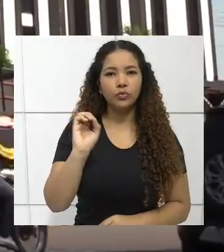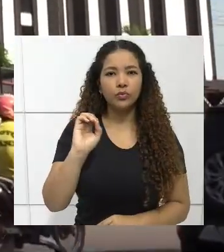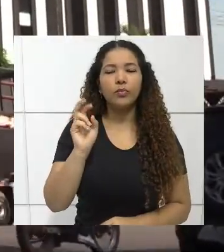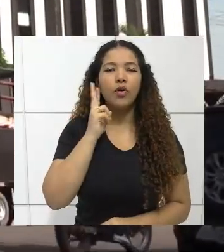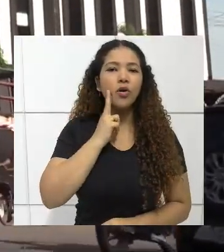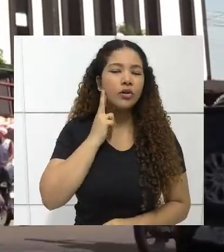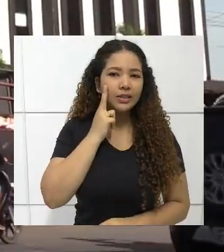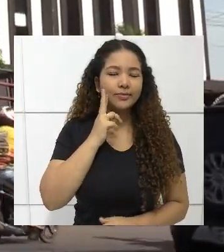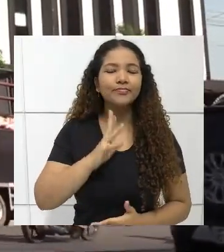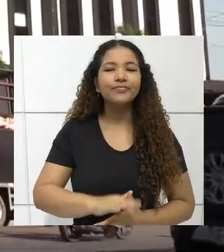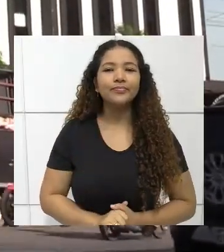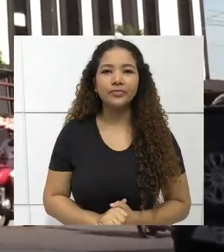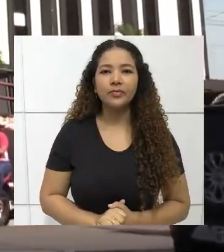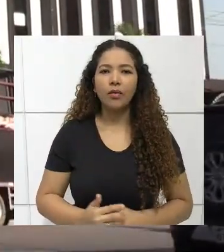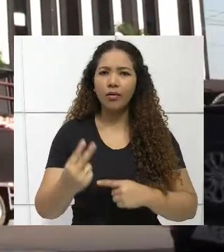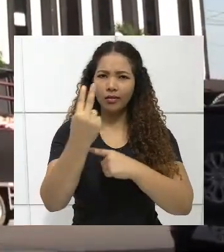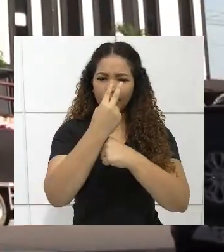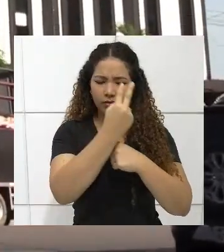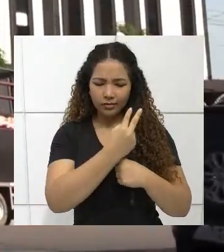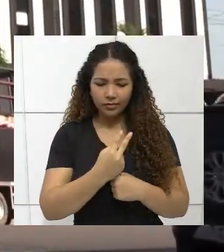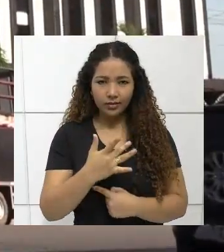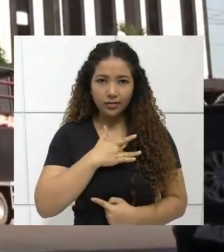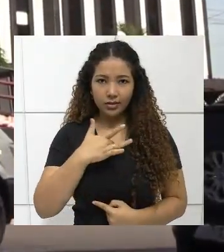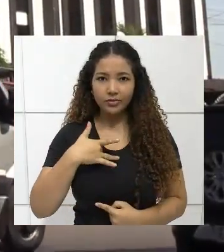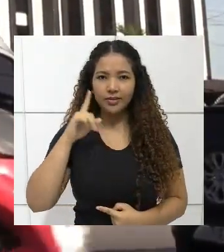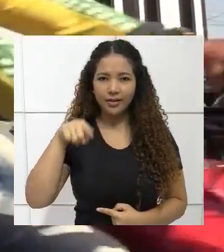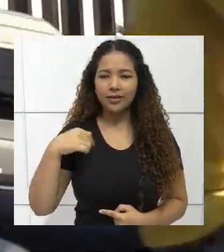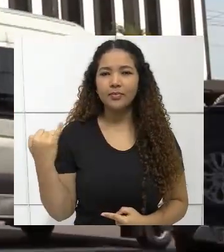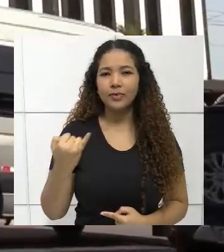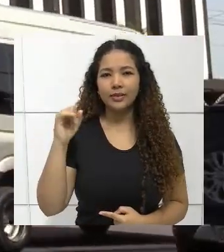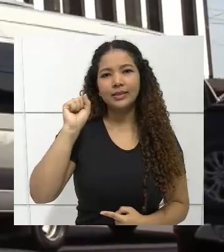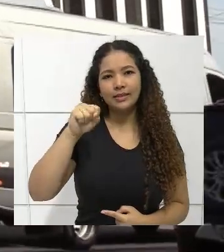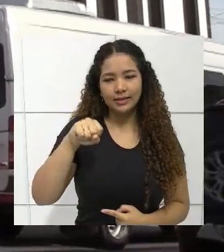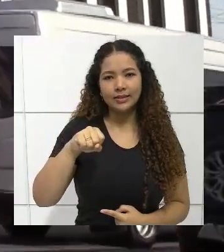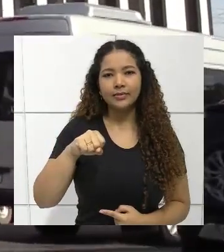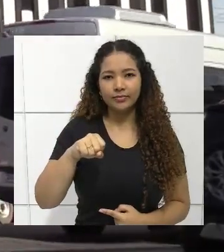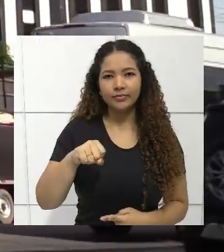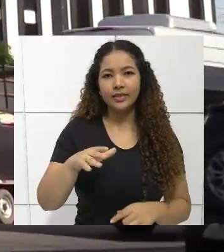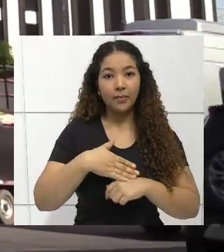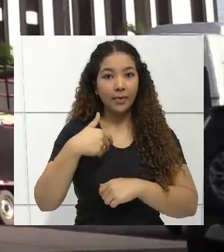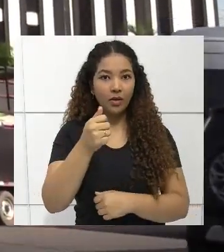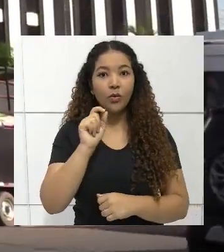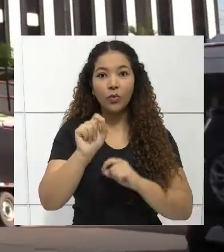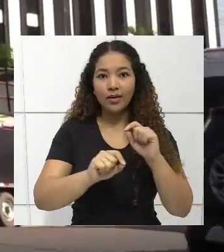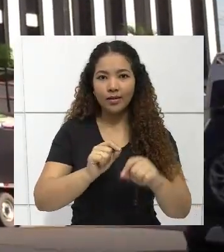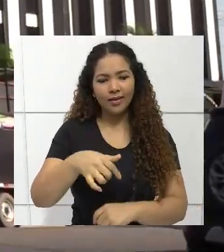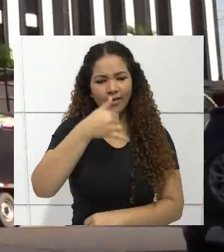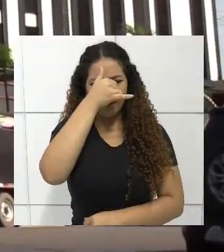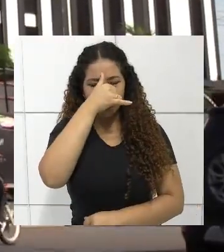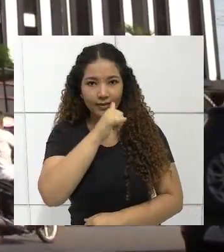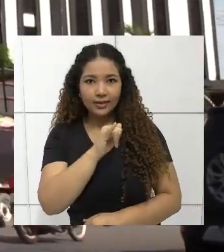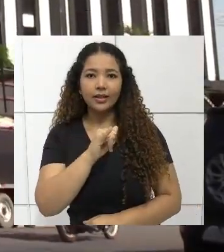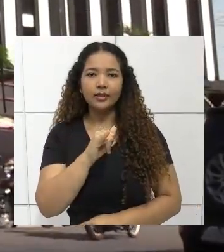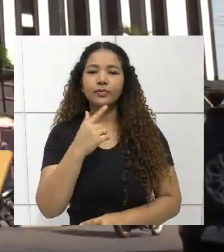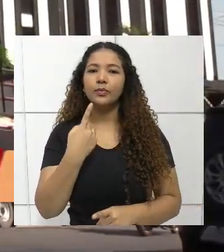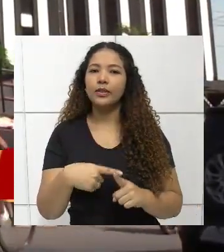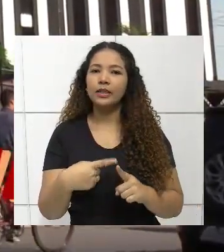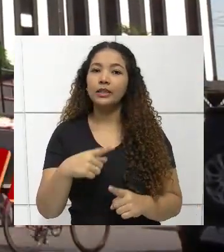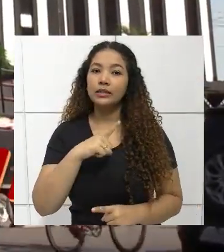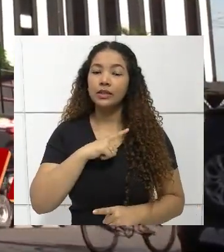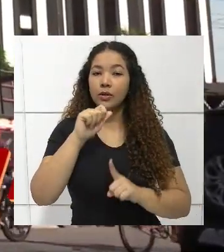Cuidar da saúde é muito importante e prevenir sempre será melhor do que remediar. Por este motivo, em alusão ao Outubro